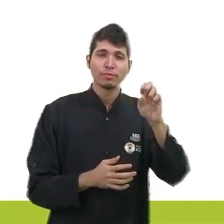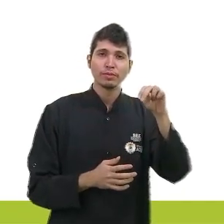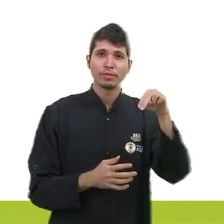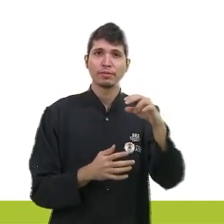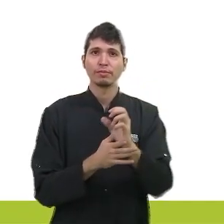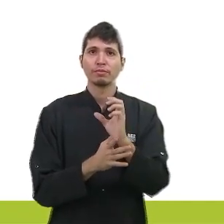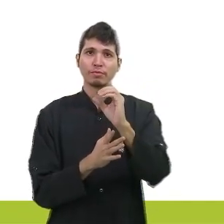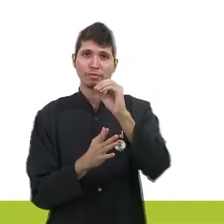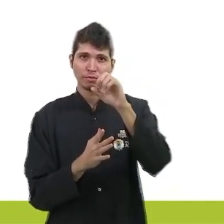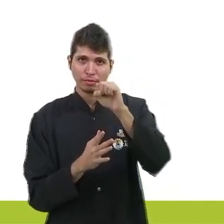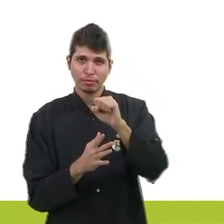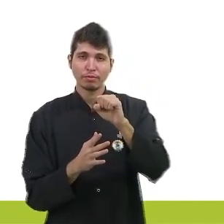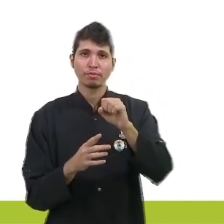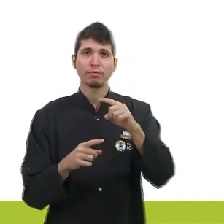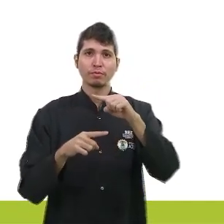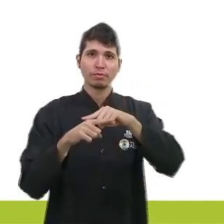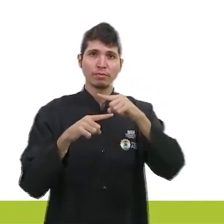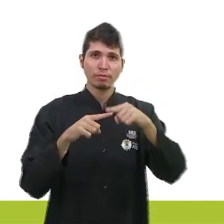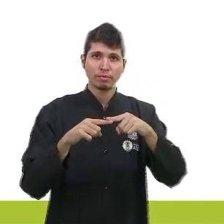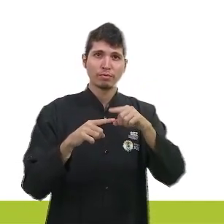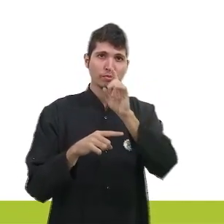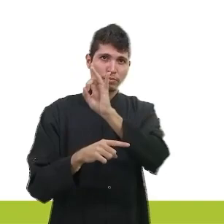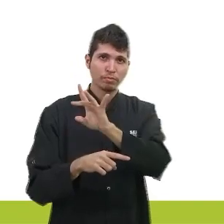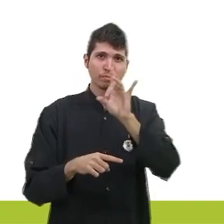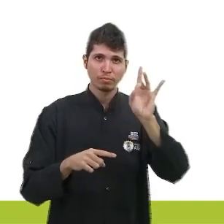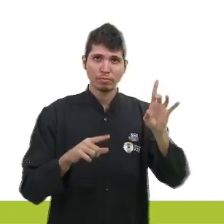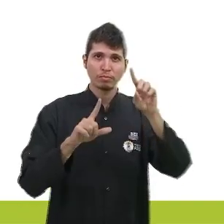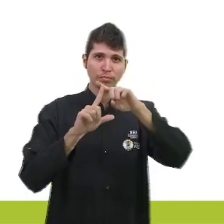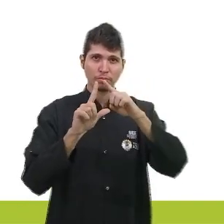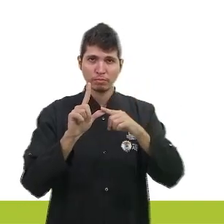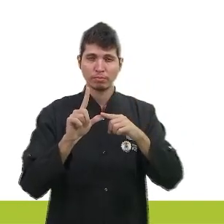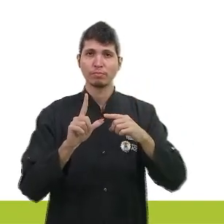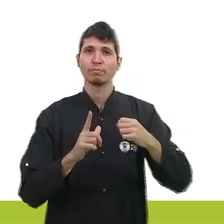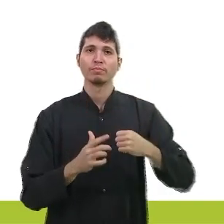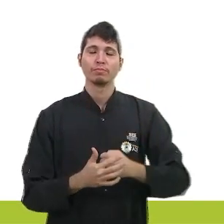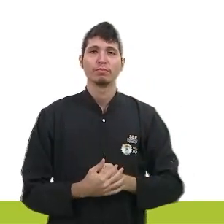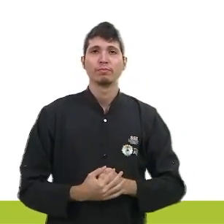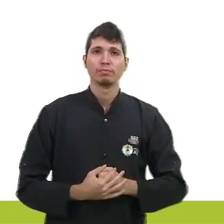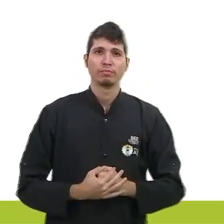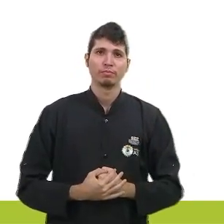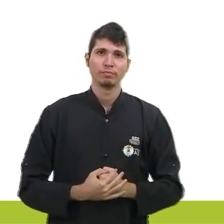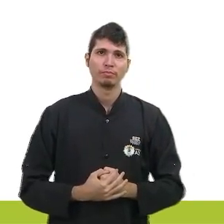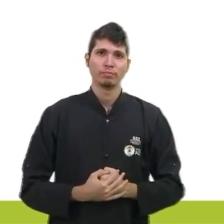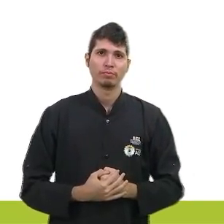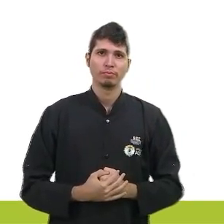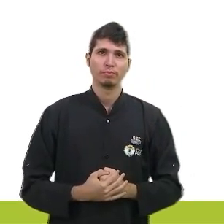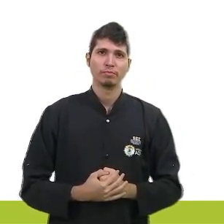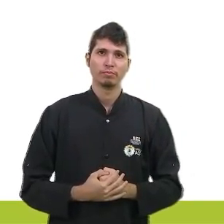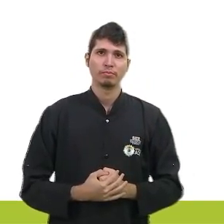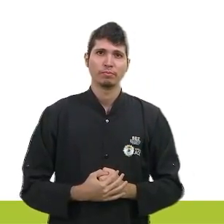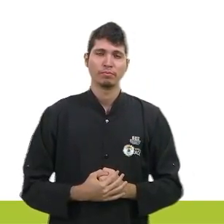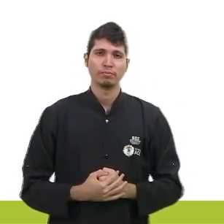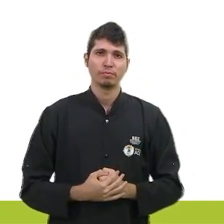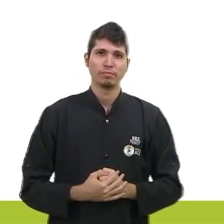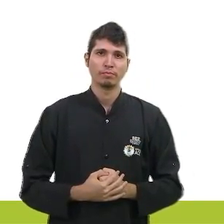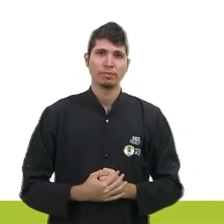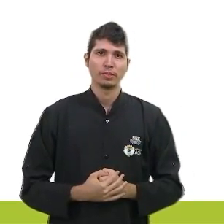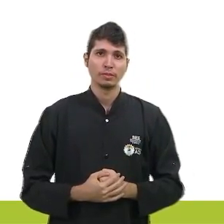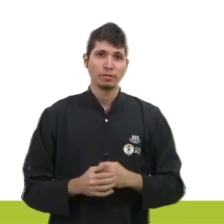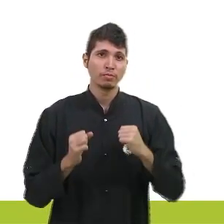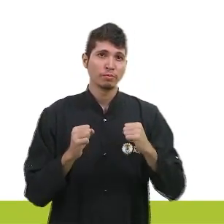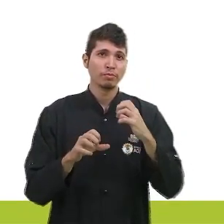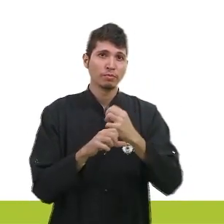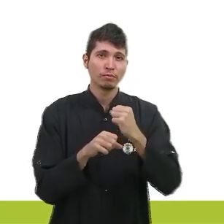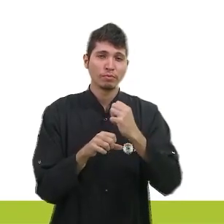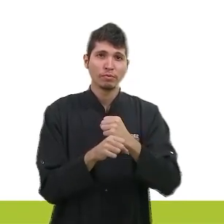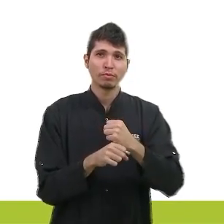do suplemento desse ângulo. Então, eu posso reescrever da seguinte maneira. Eu posso dizer